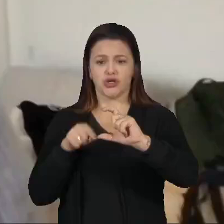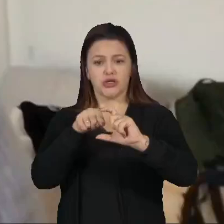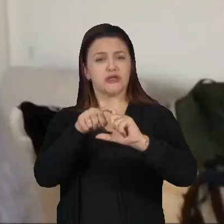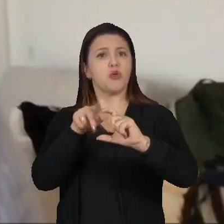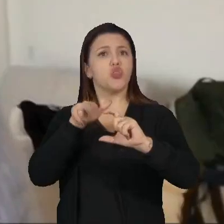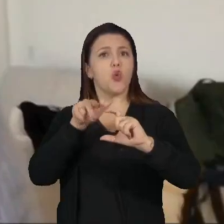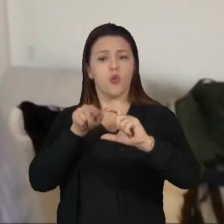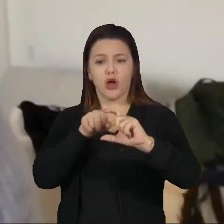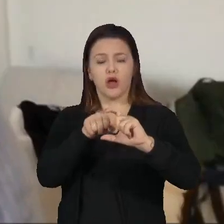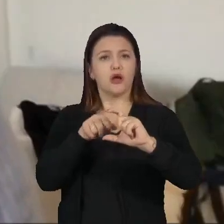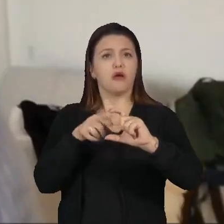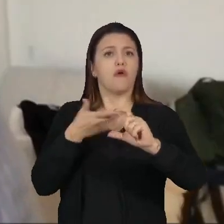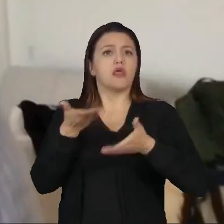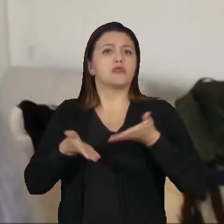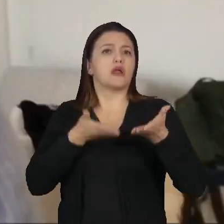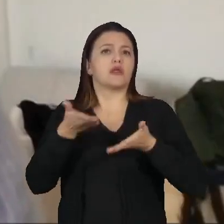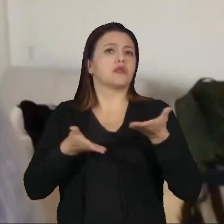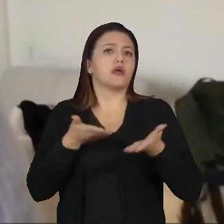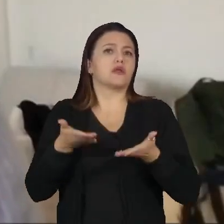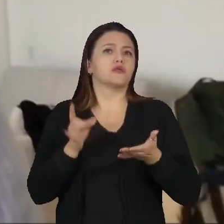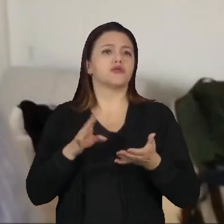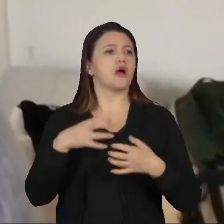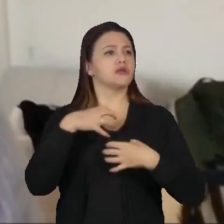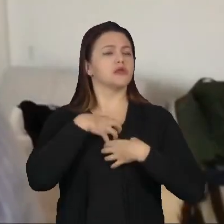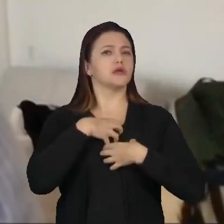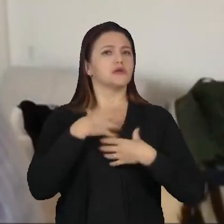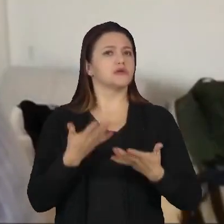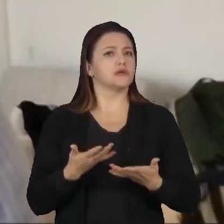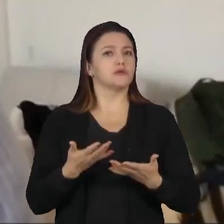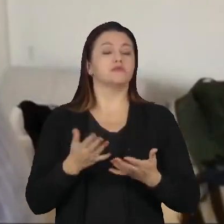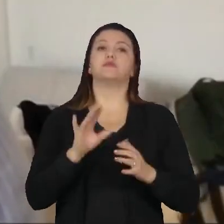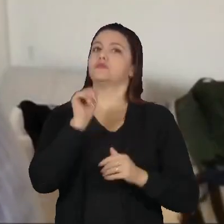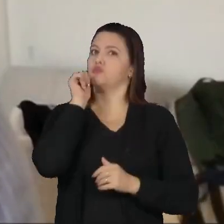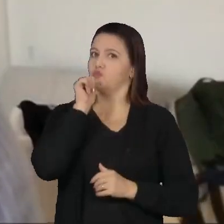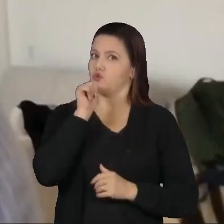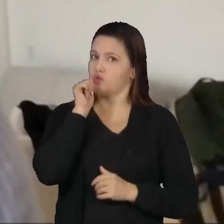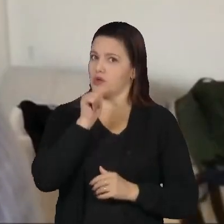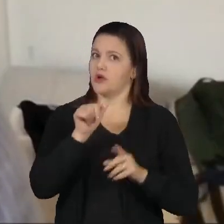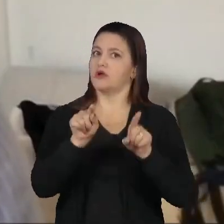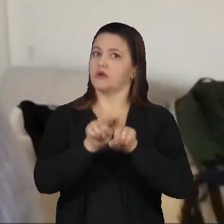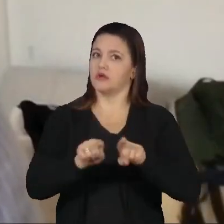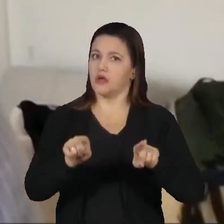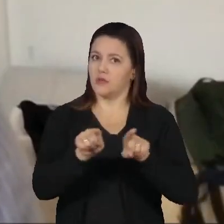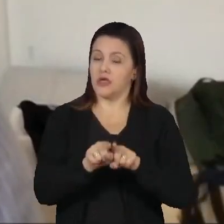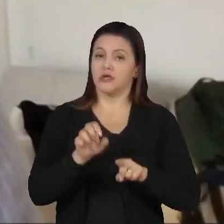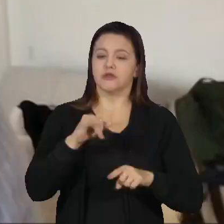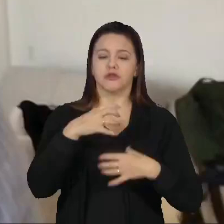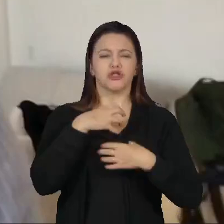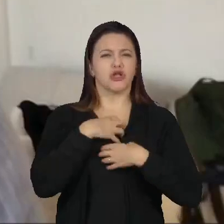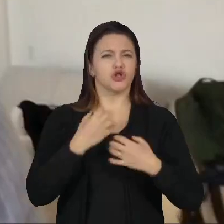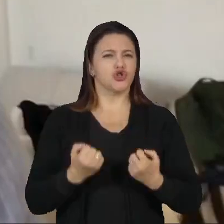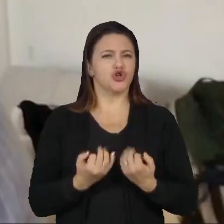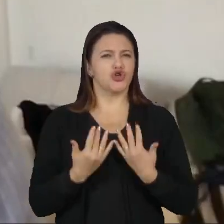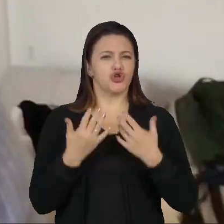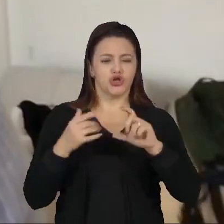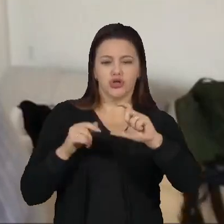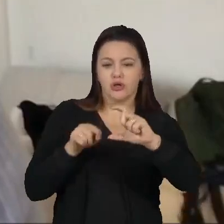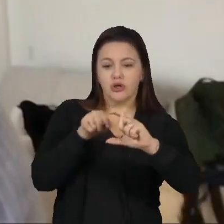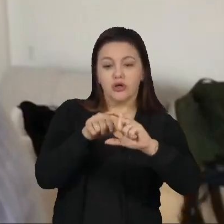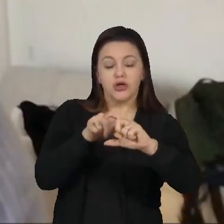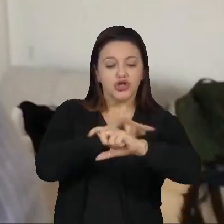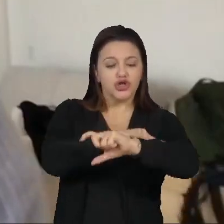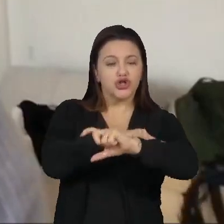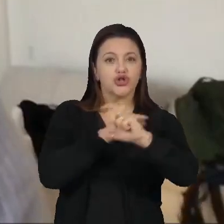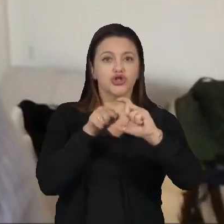urina, elas seguem tratando porque tem os sintomas. Isso também em mulheres é uma apresentação frequente. Então, se a mulher tem sintomas de infecção de urina, mas não aparece